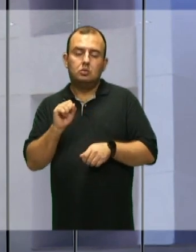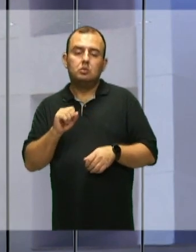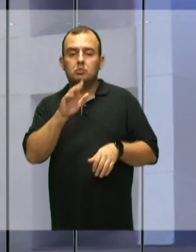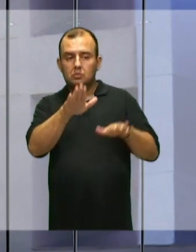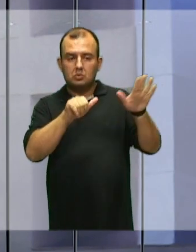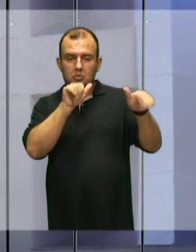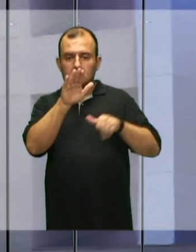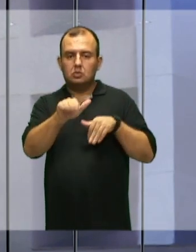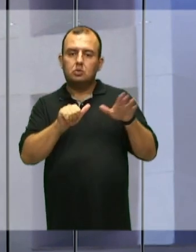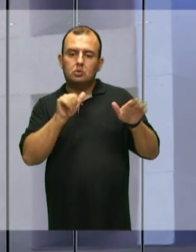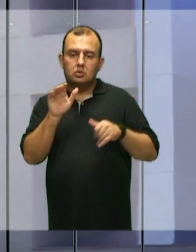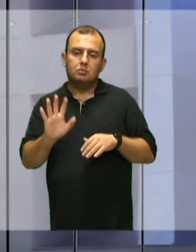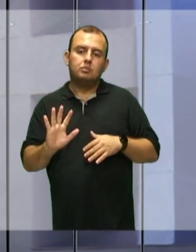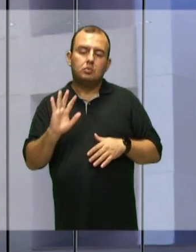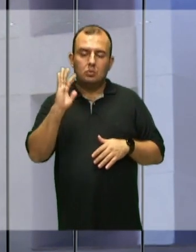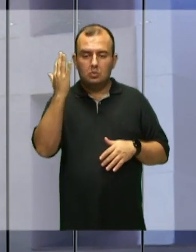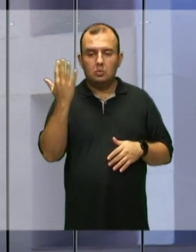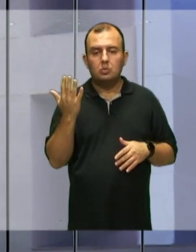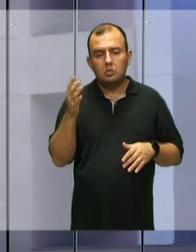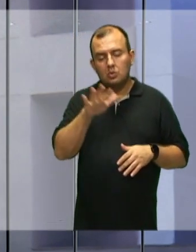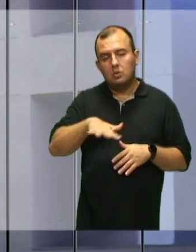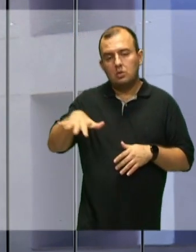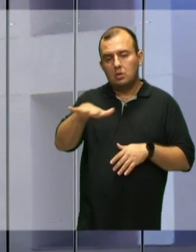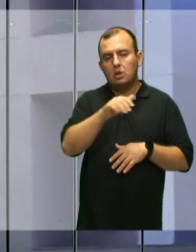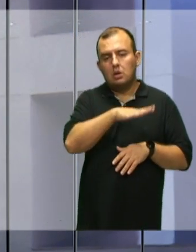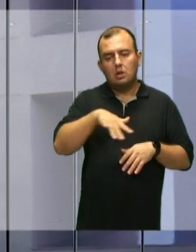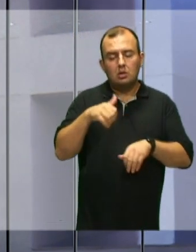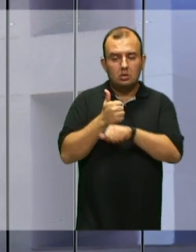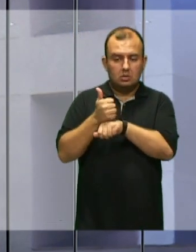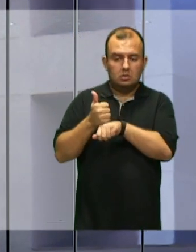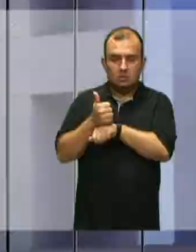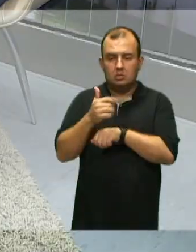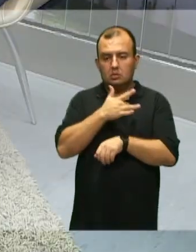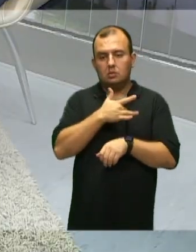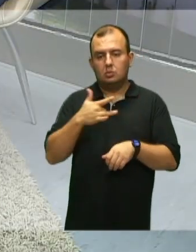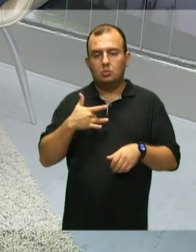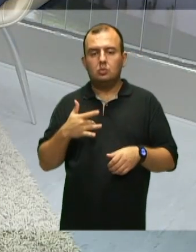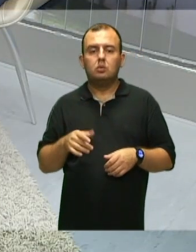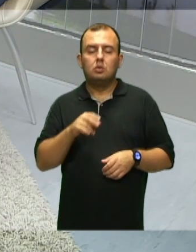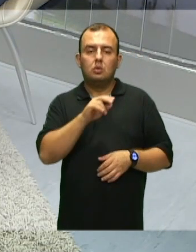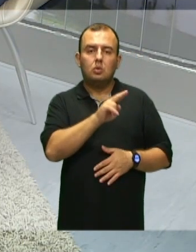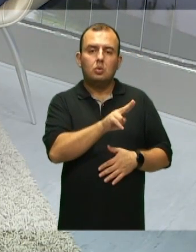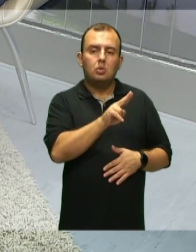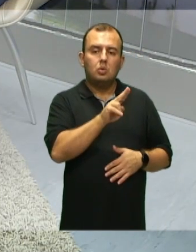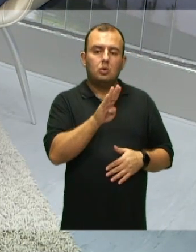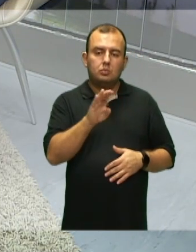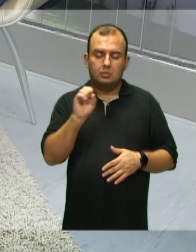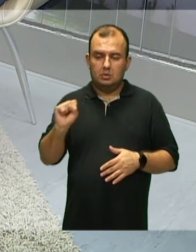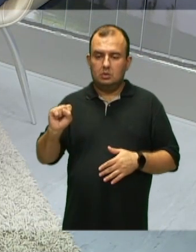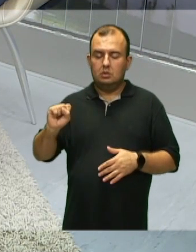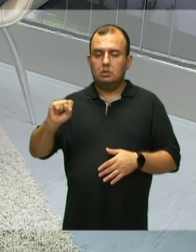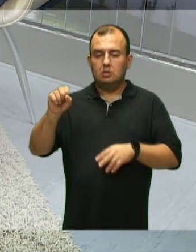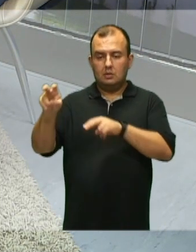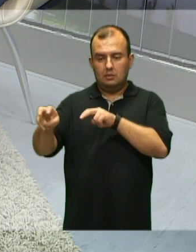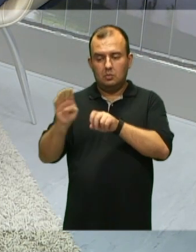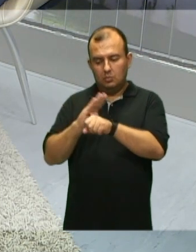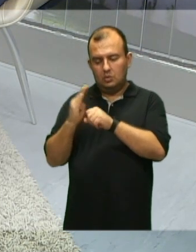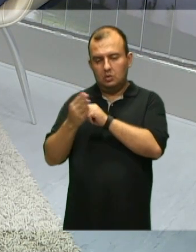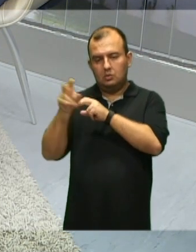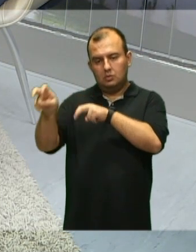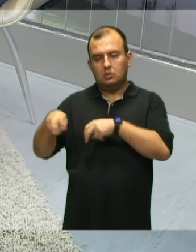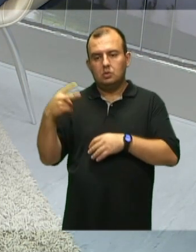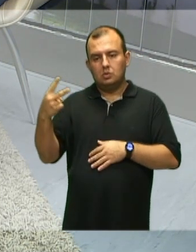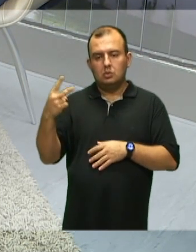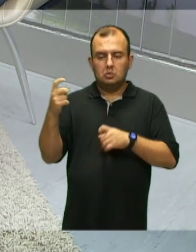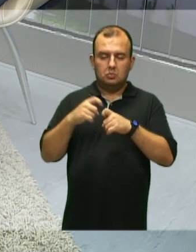chamamento do concurso acontecer nas diversas essas áreas de profissionais paraa saúde unidade bairro Fazenda Dois eh médico